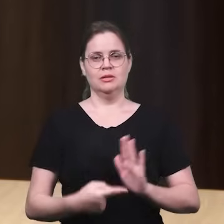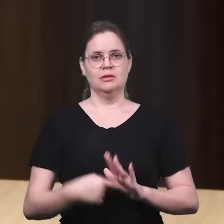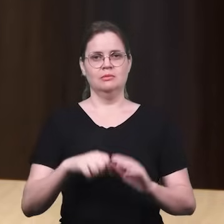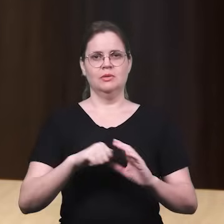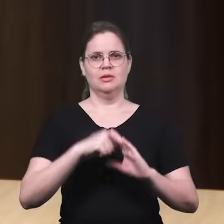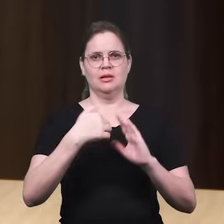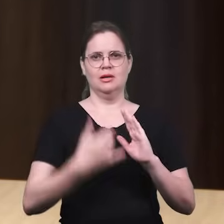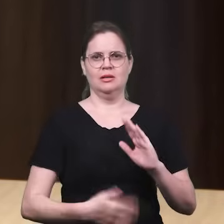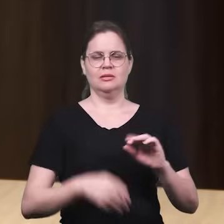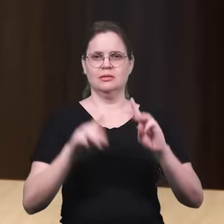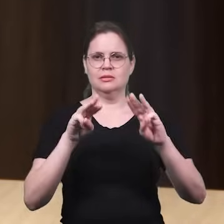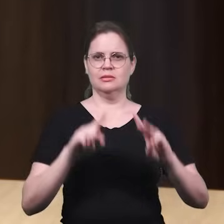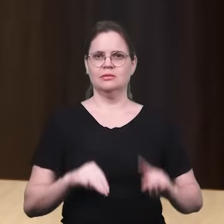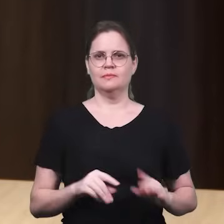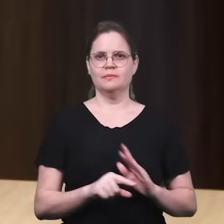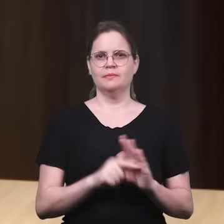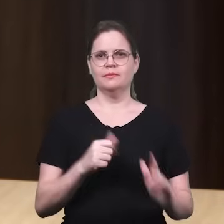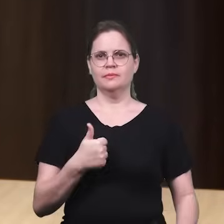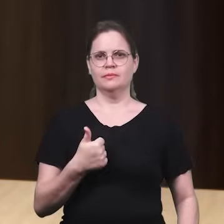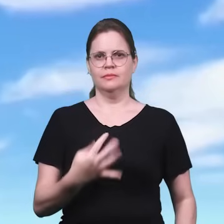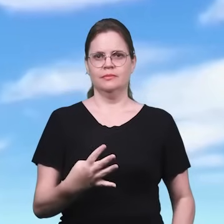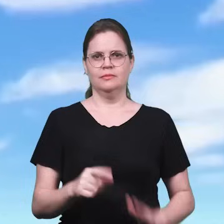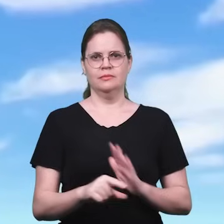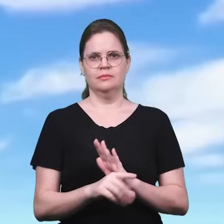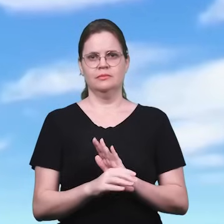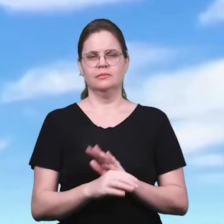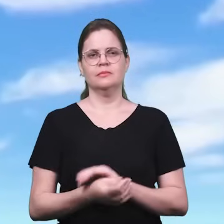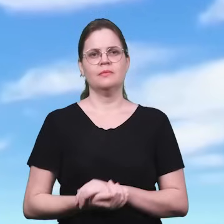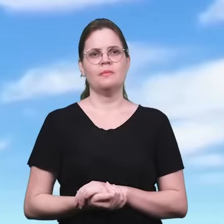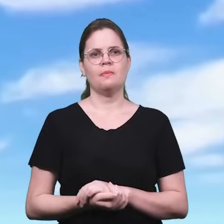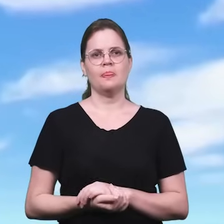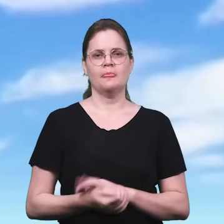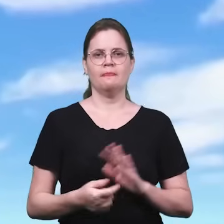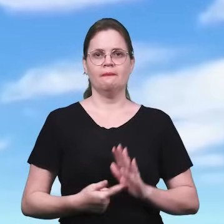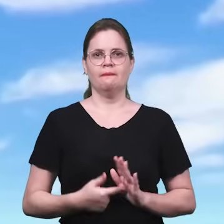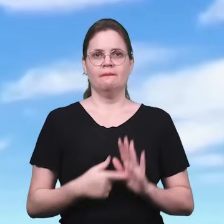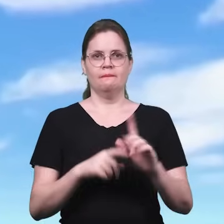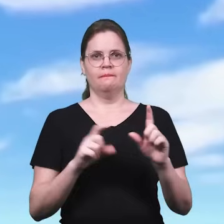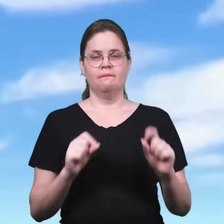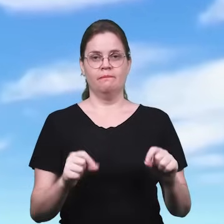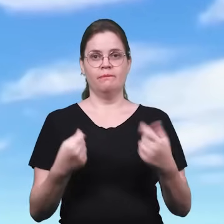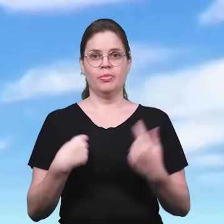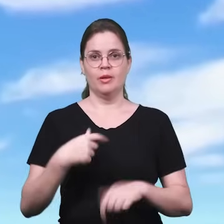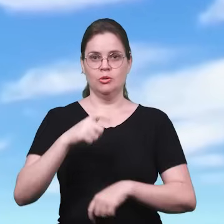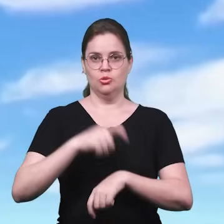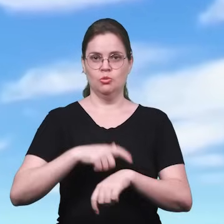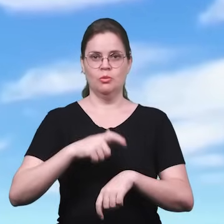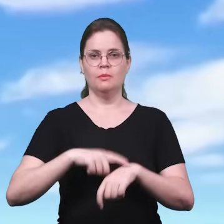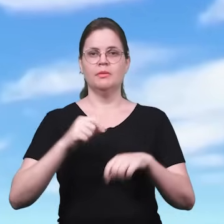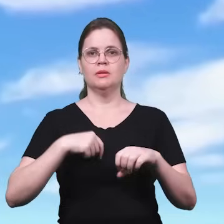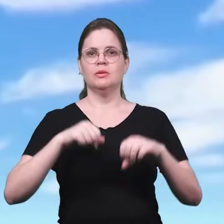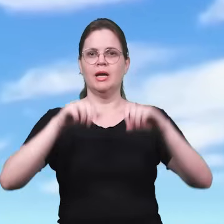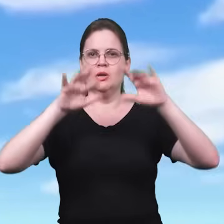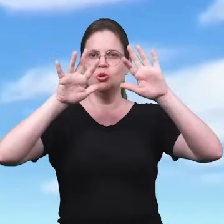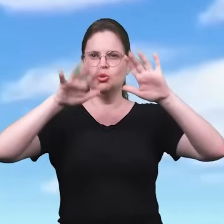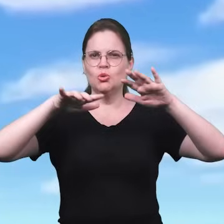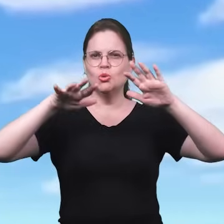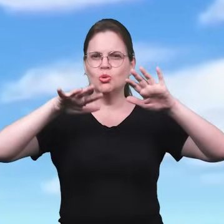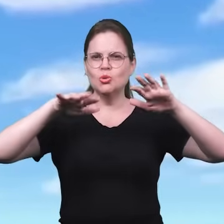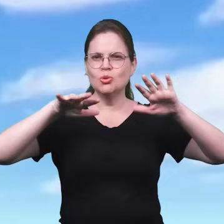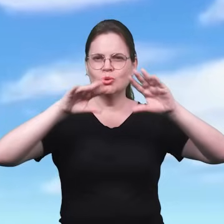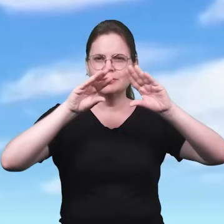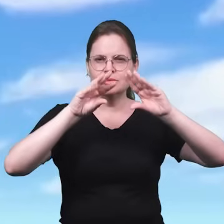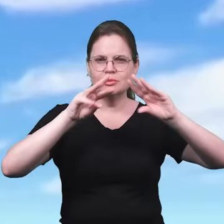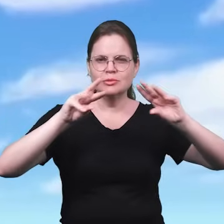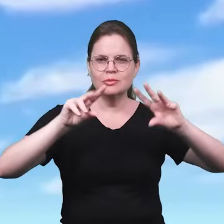maná. É o verso 14 do capítulo 16, diz assim: e alçando-se o orvalho caído, eis que sobre a face